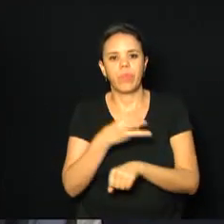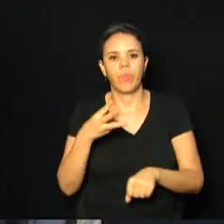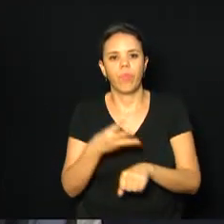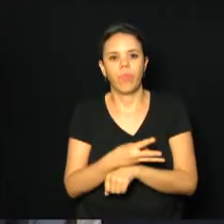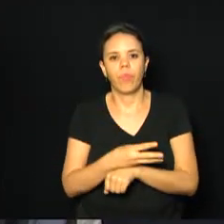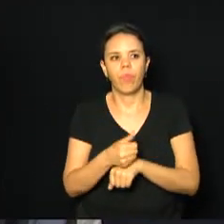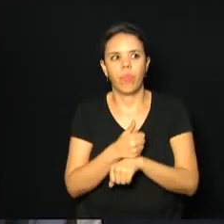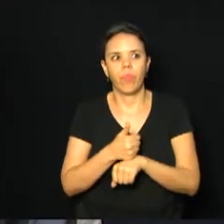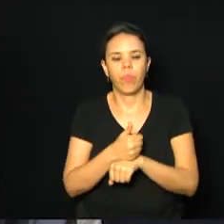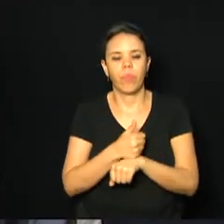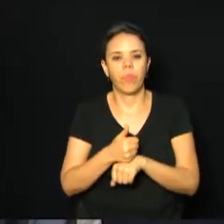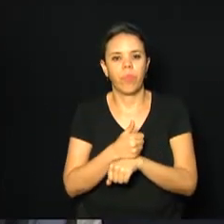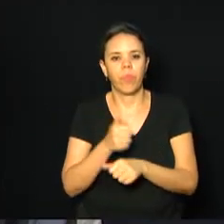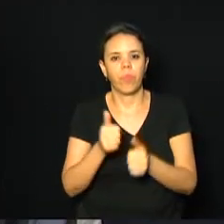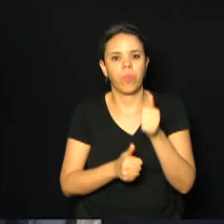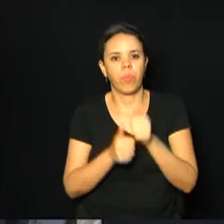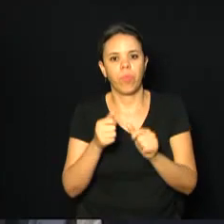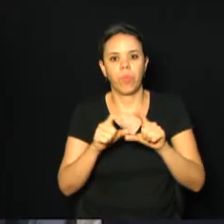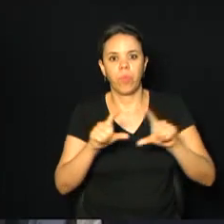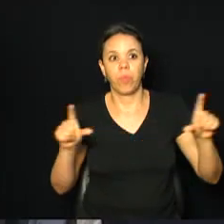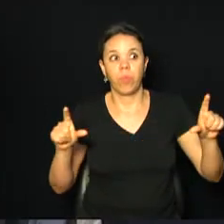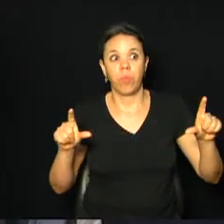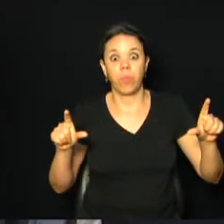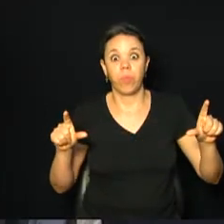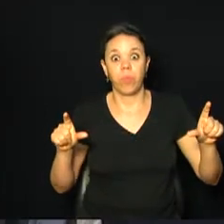jogador, o telefone dele apareceu em cima.